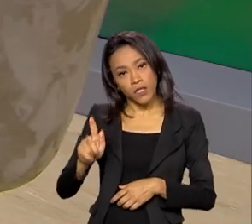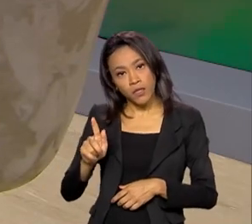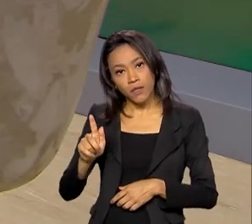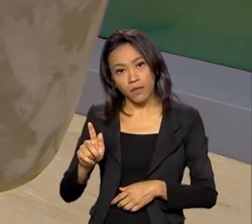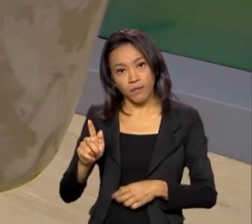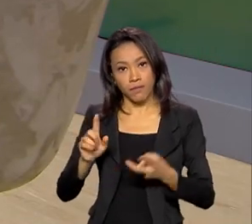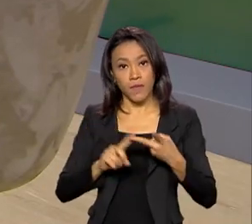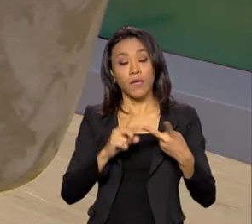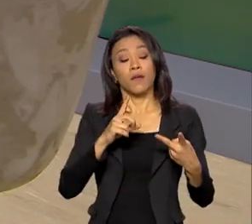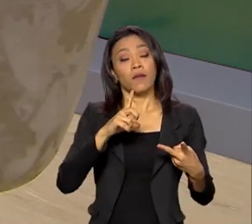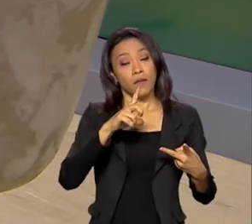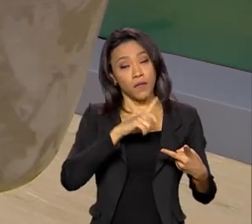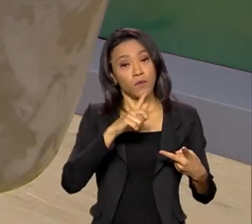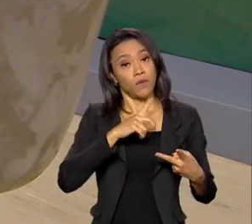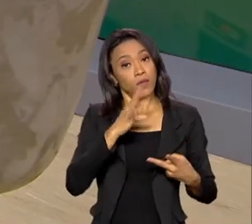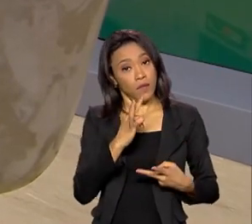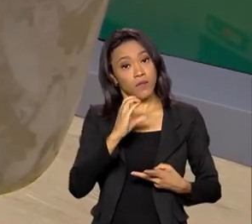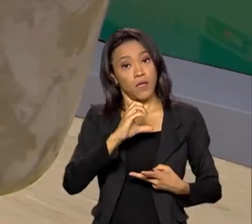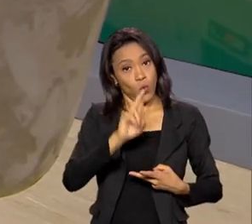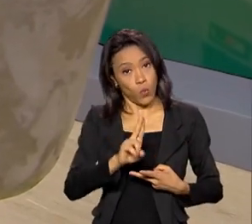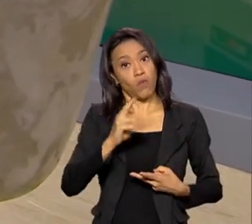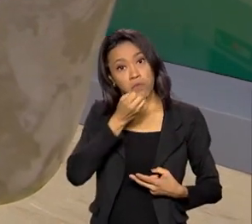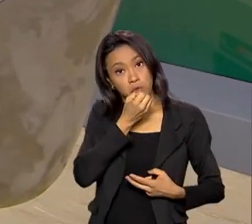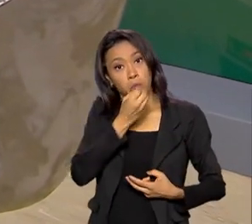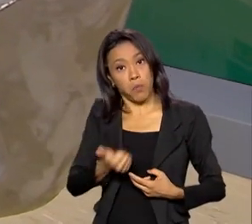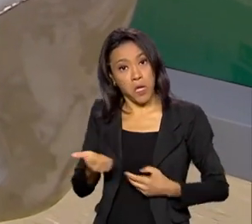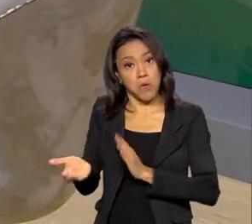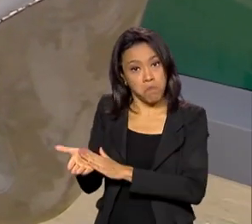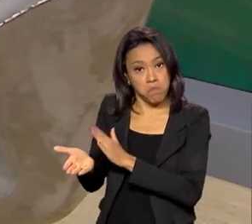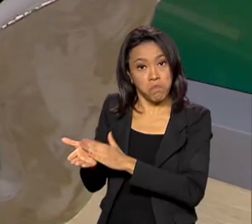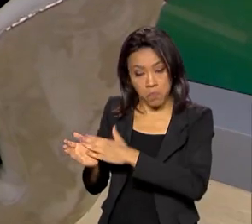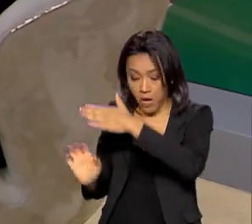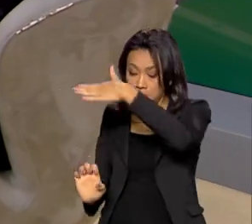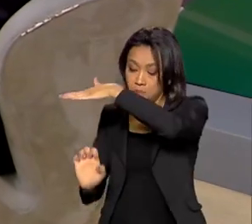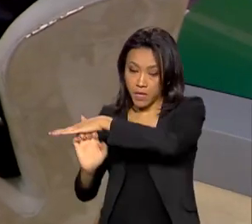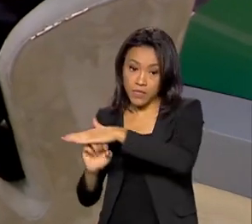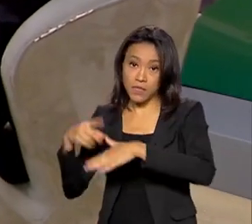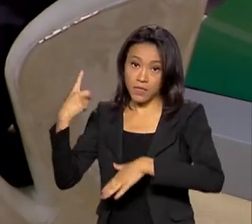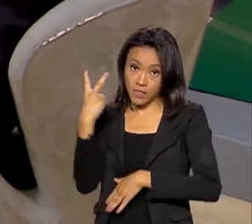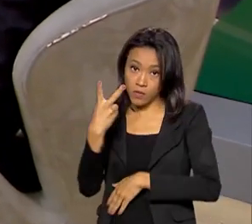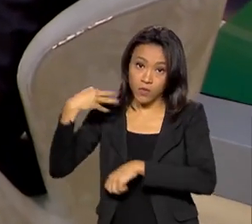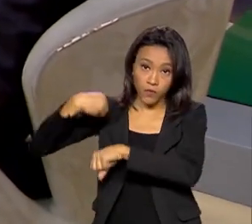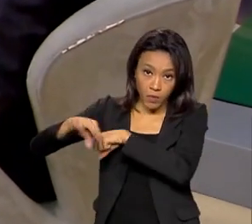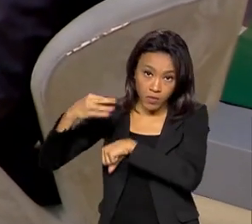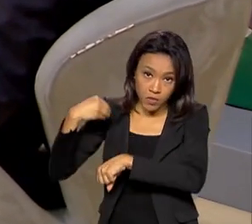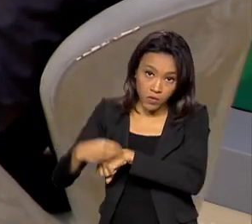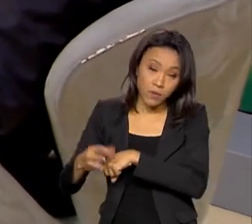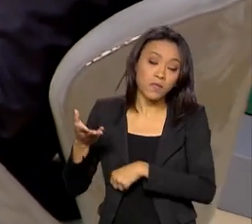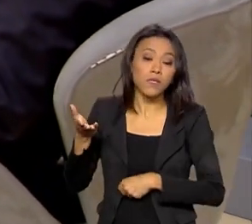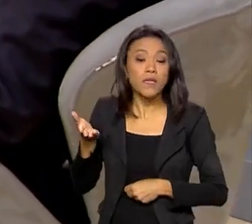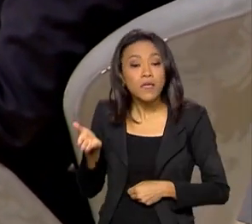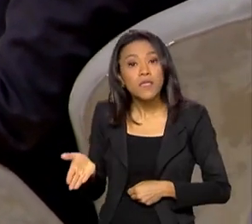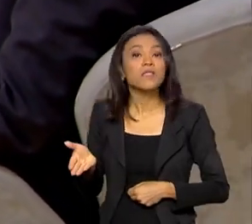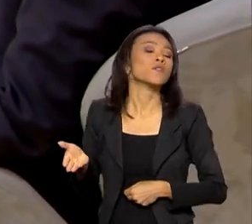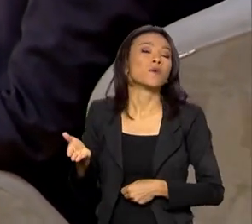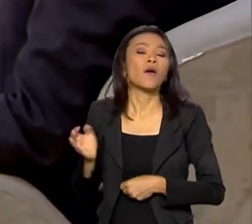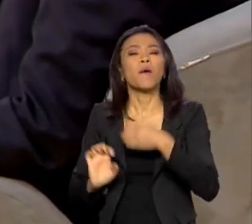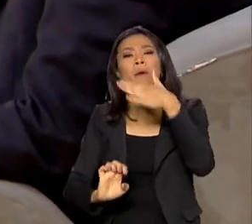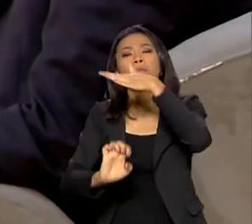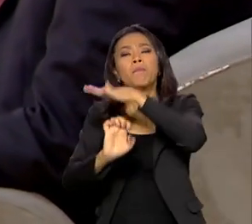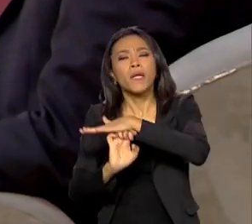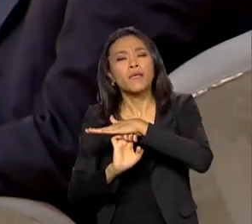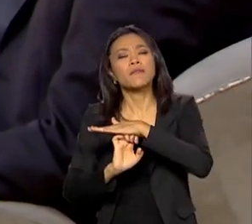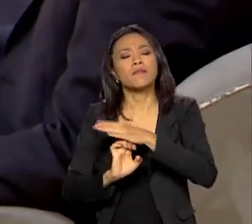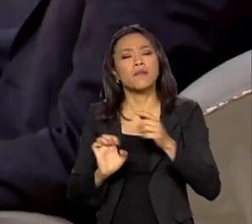TCU. Nós fomos muito bem posicionados, né, nesses dois indicadores como uma empresa que se